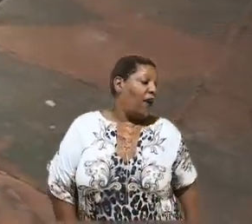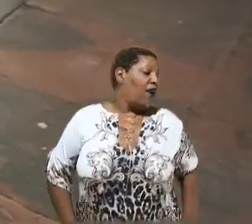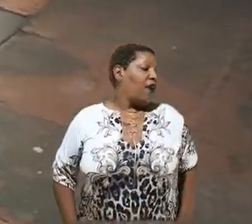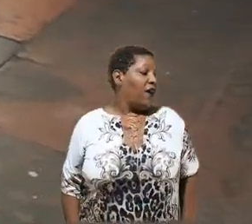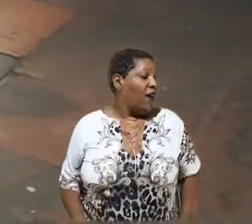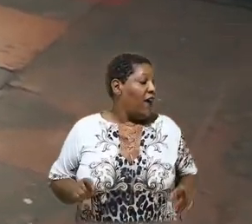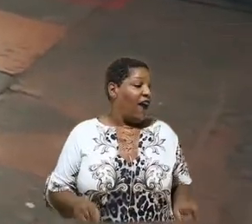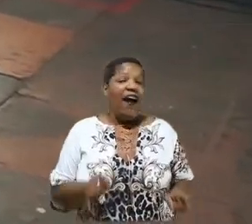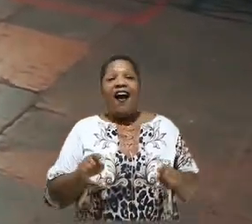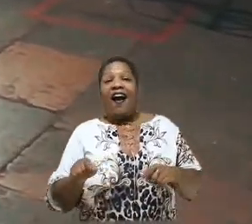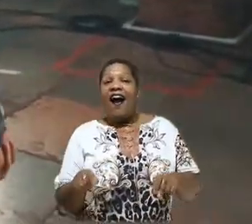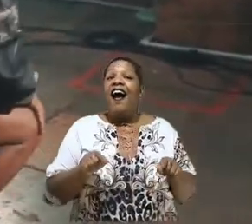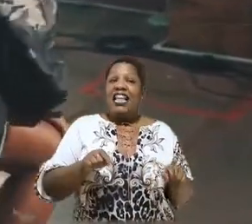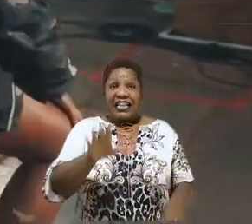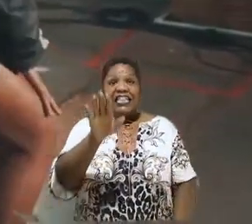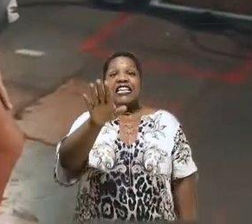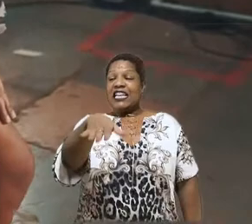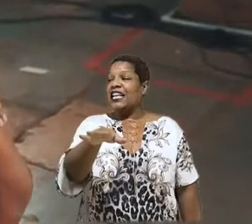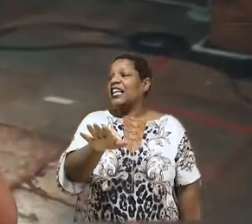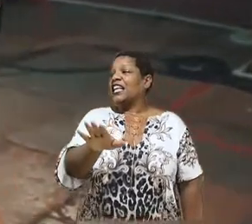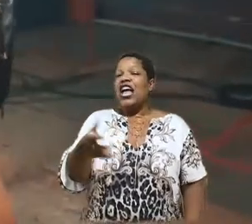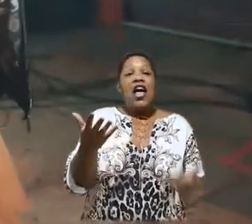E aí